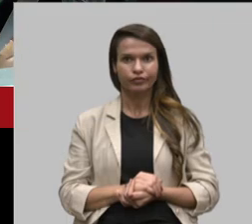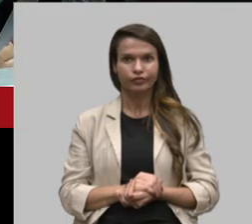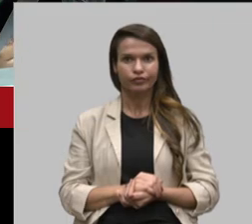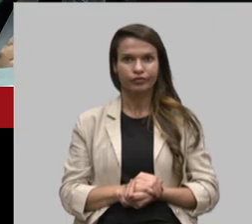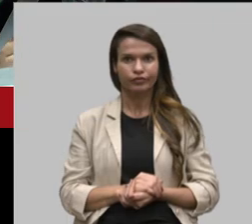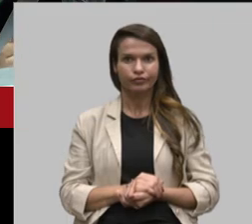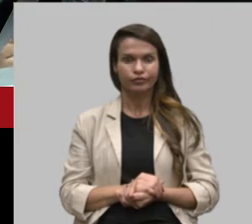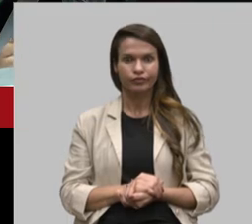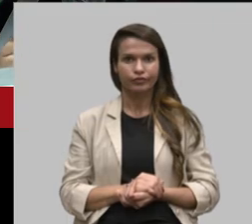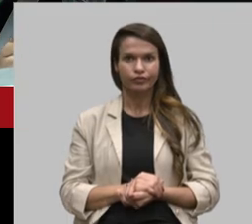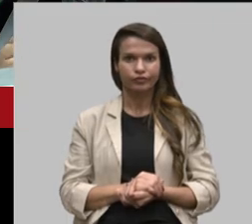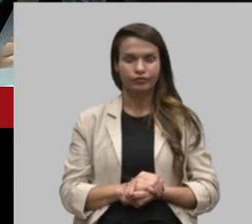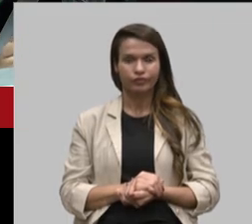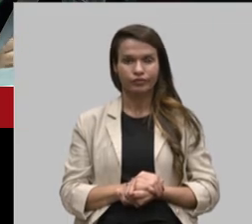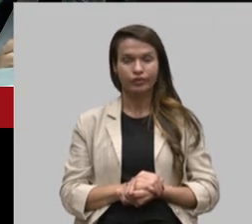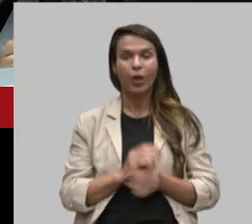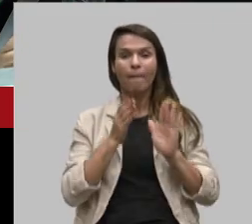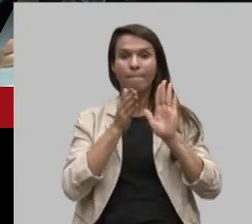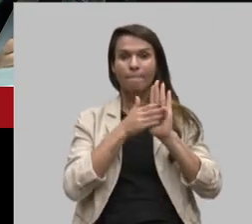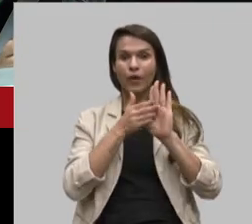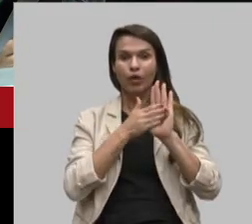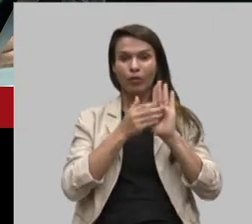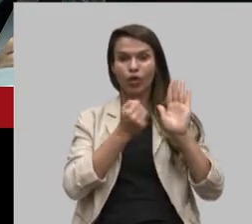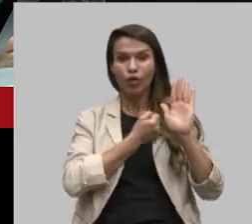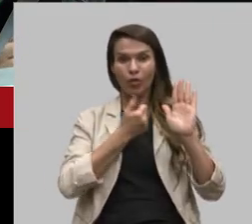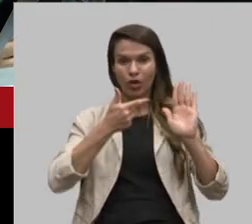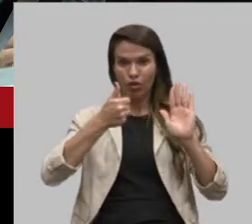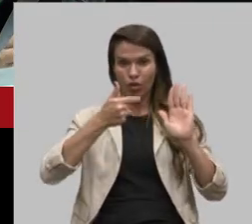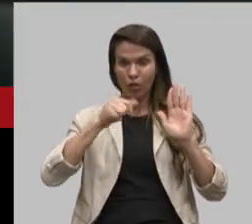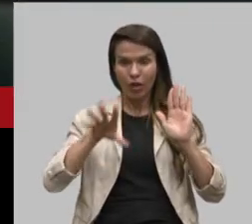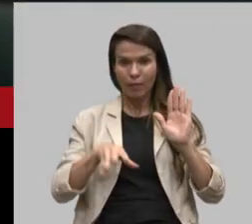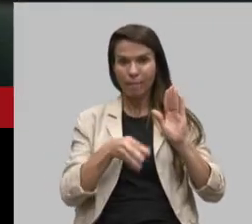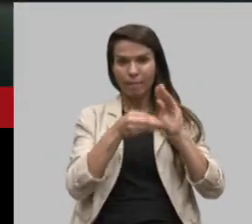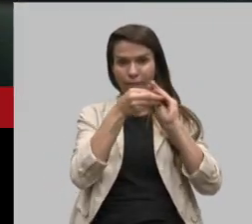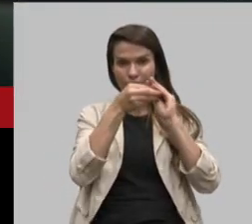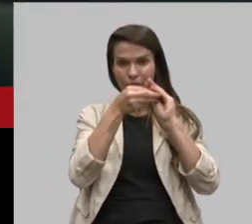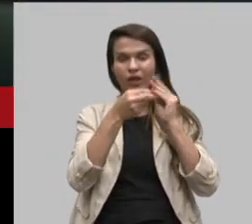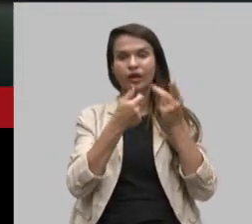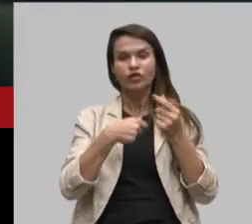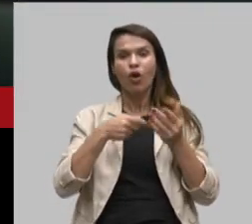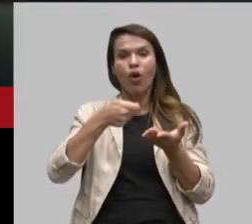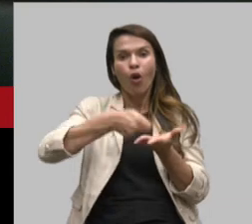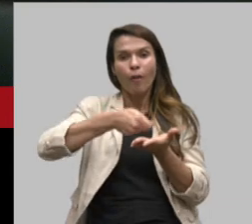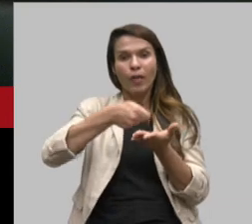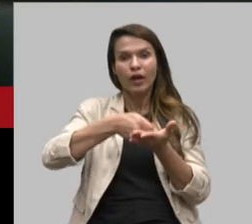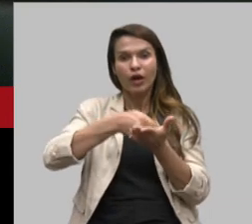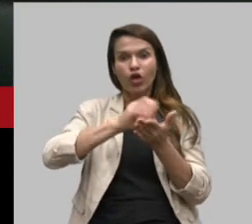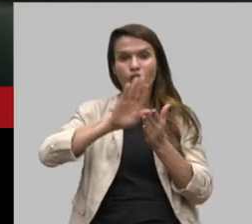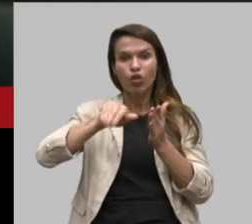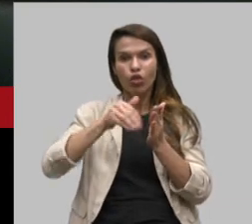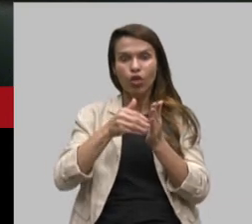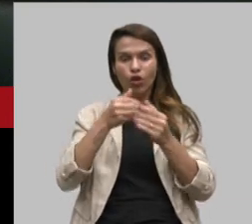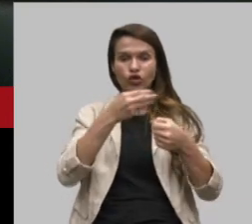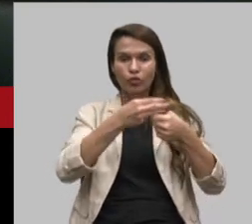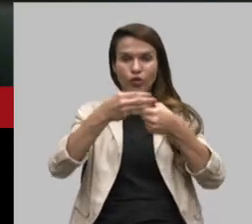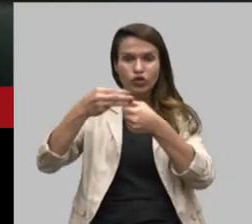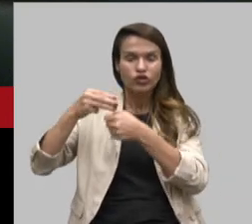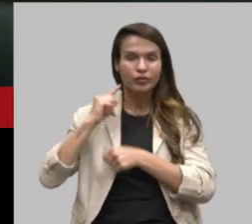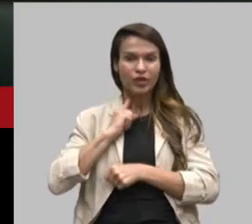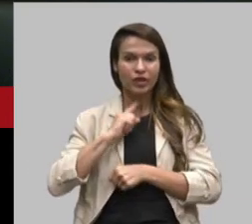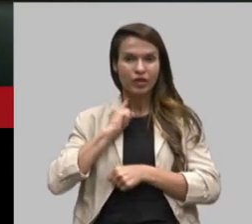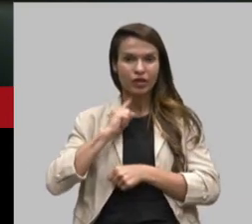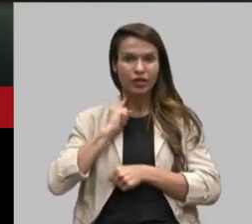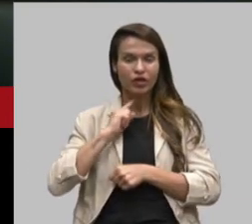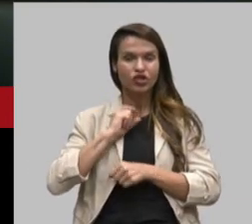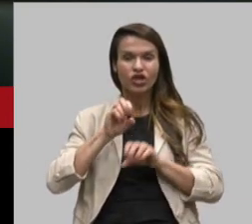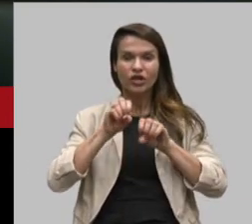aadi proposta número 12 implementação obrigatória em todos os municípios de Minas Gerais de ensino